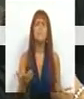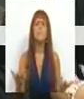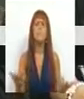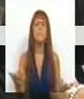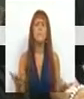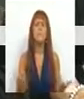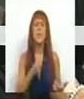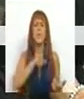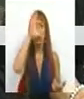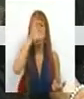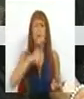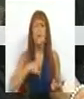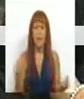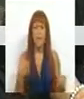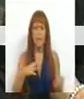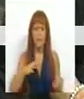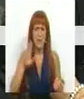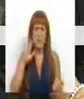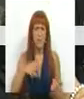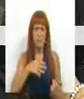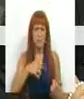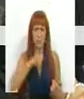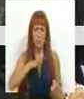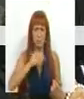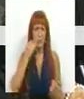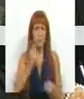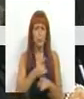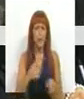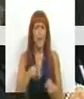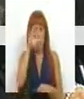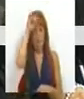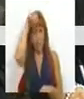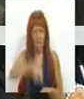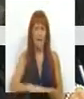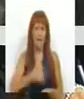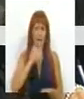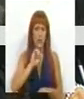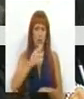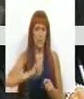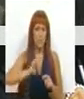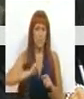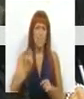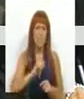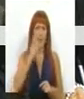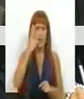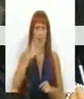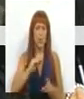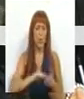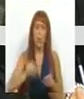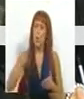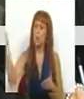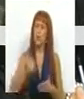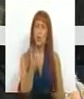esta. O Sr. Ministro reconhece e consegue explicar porque é que este Governo, só no primeiro trimestre,